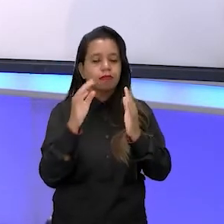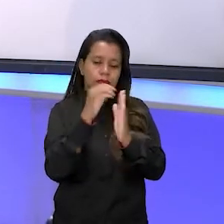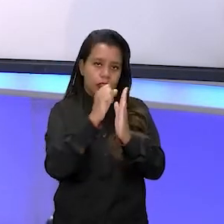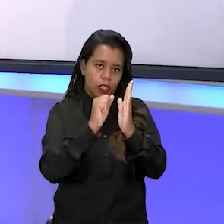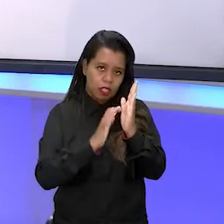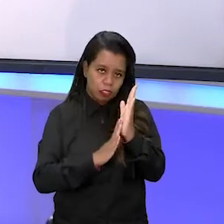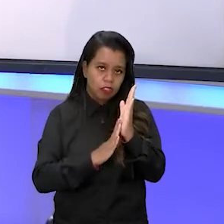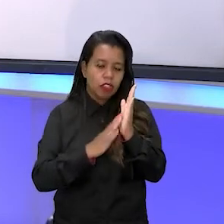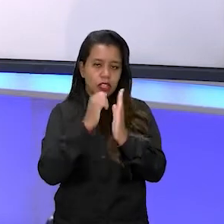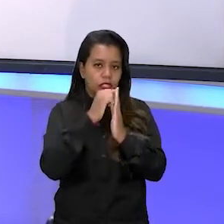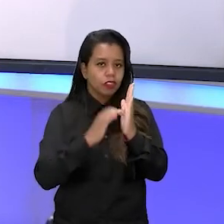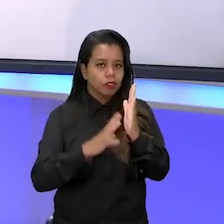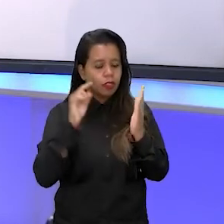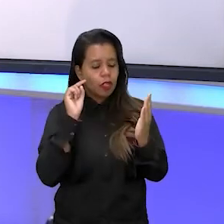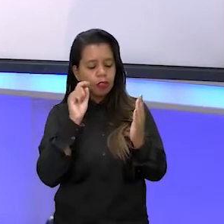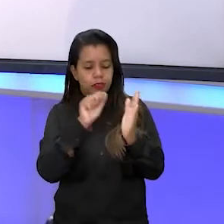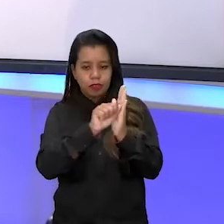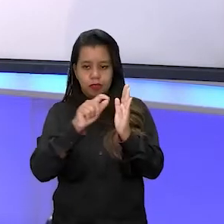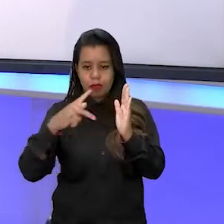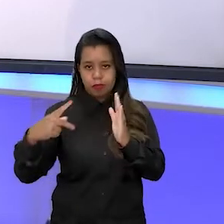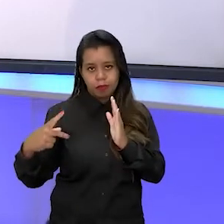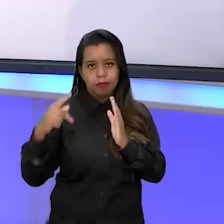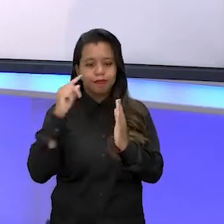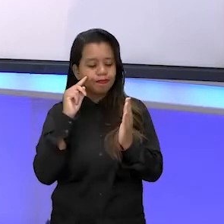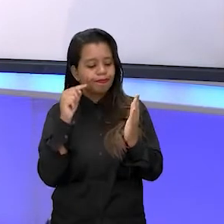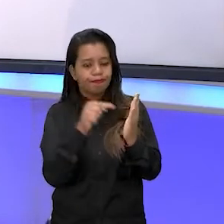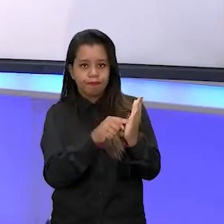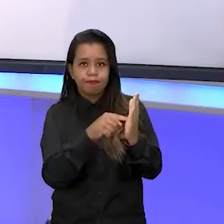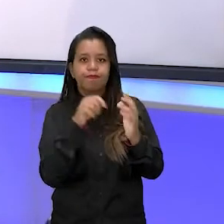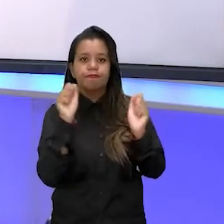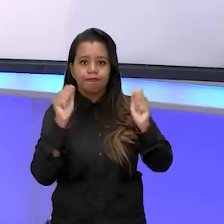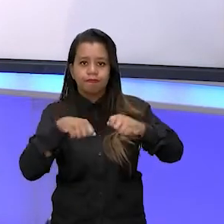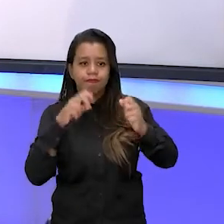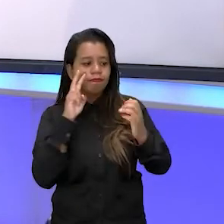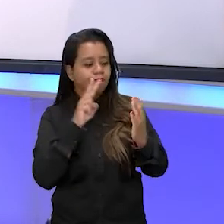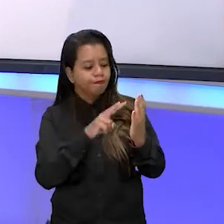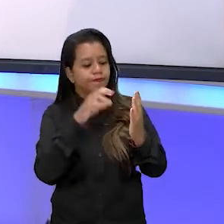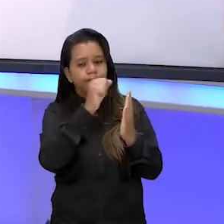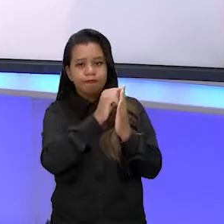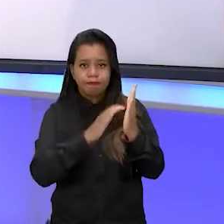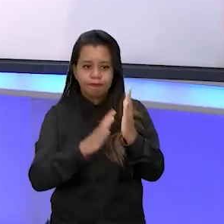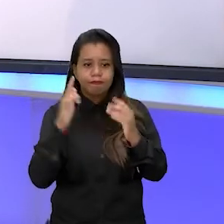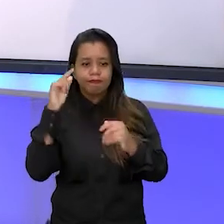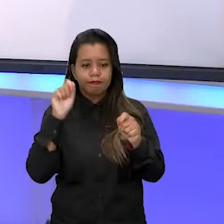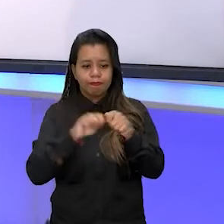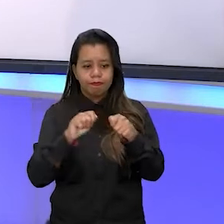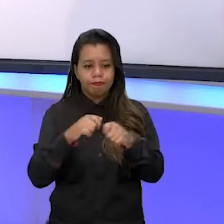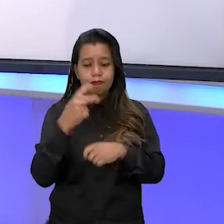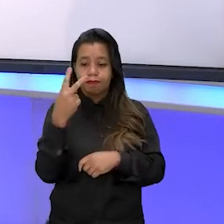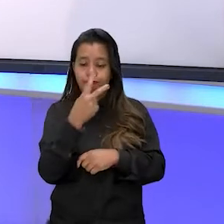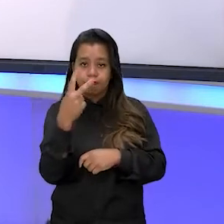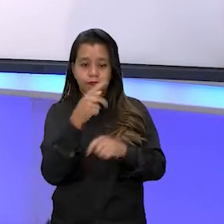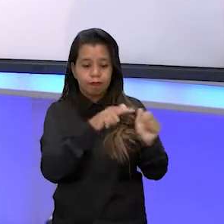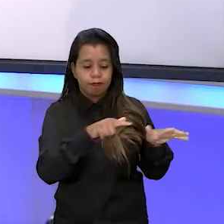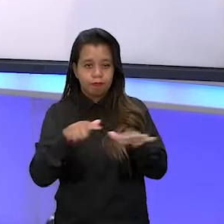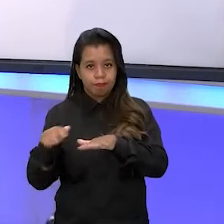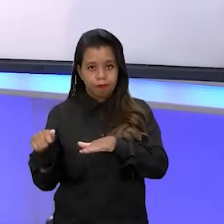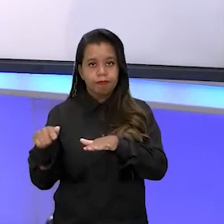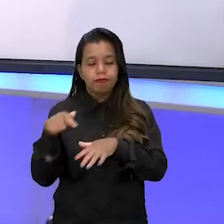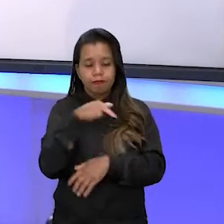acesse a tarefa, a gente deixa as tarefas prontas aí, uma por aula, tá certo? No nosso caso são 2 por semana, geralmente a